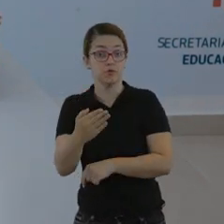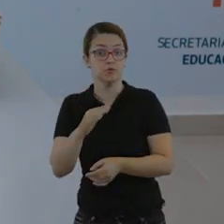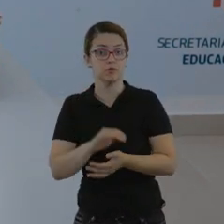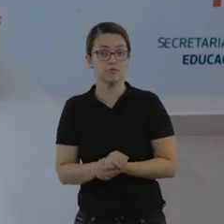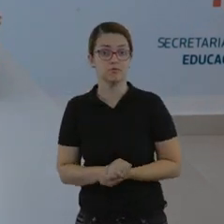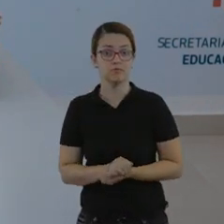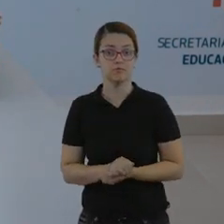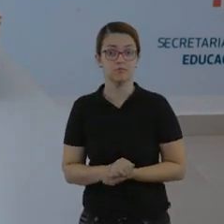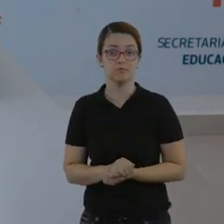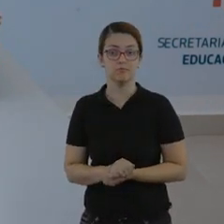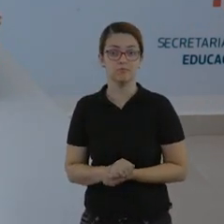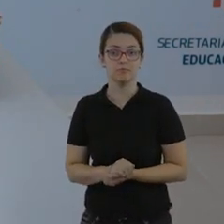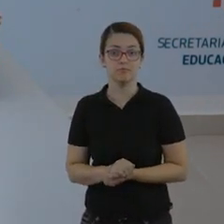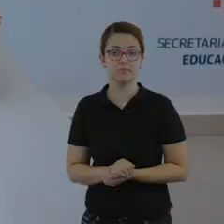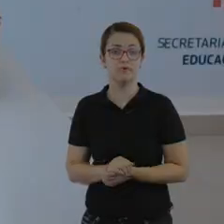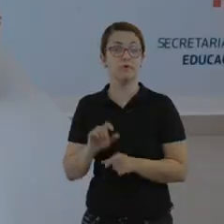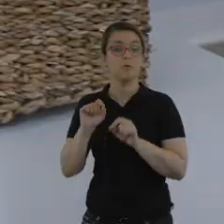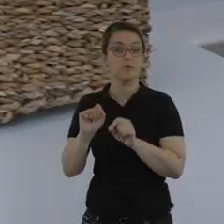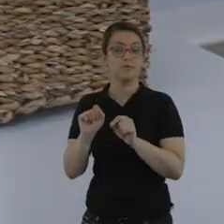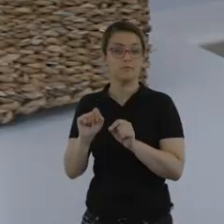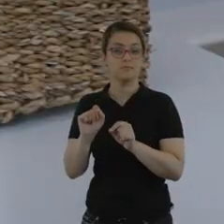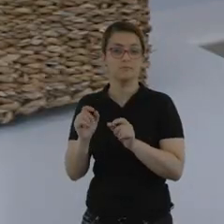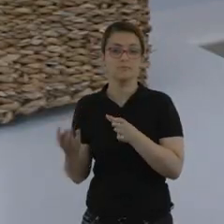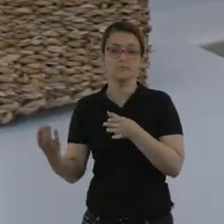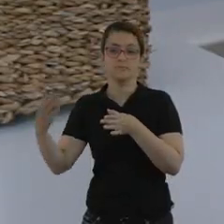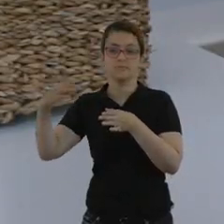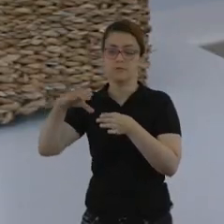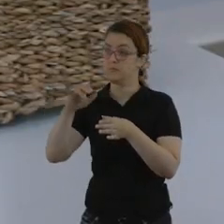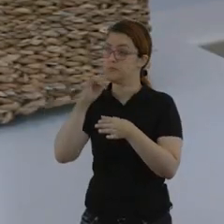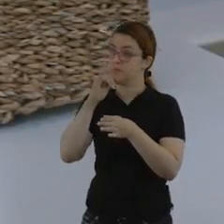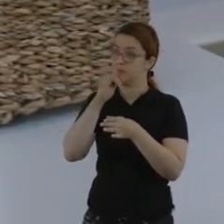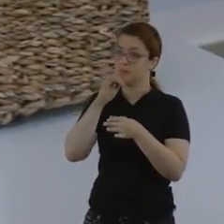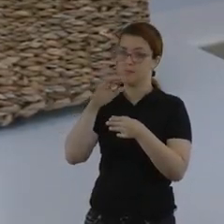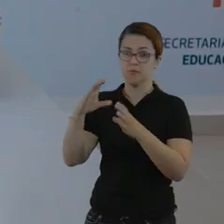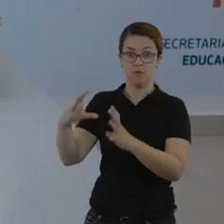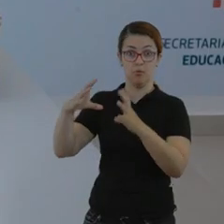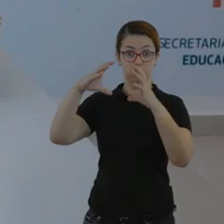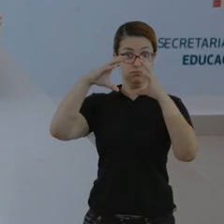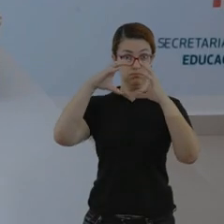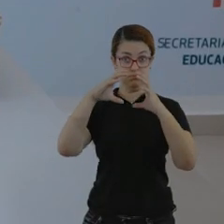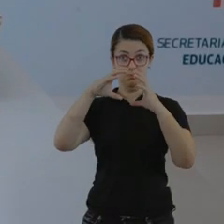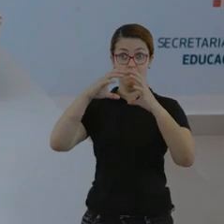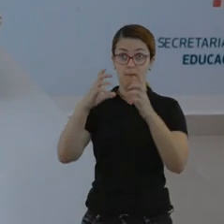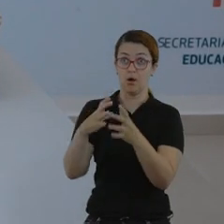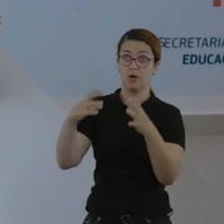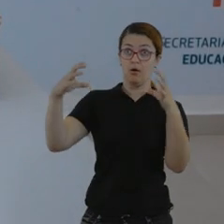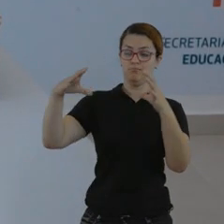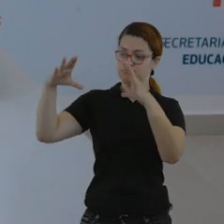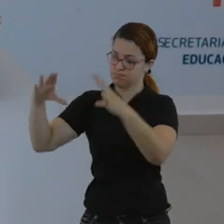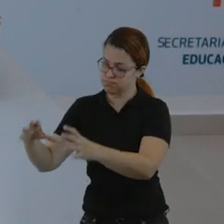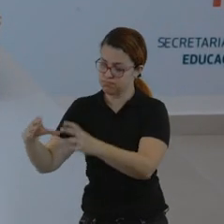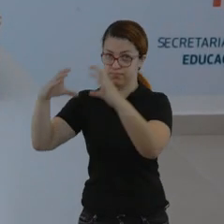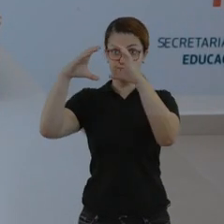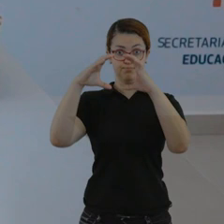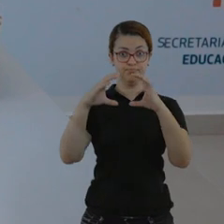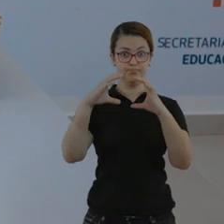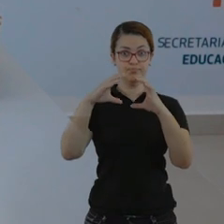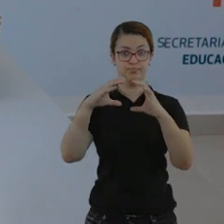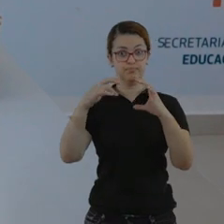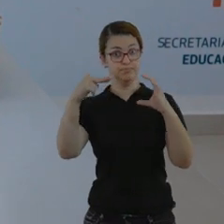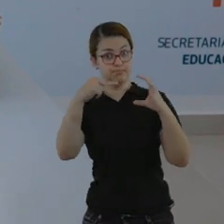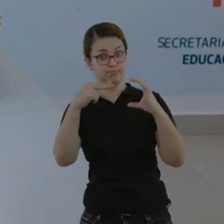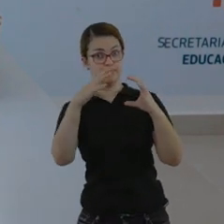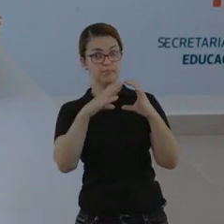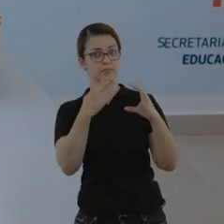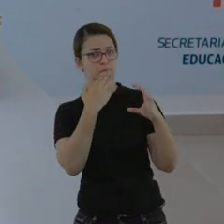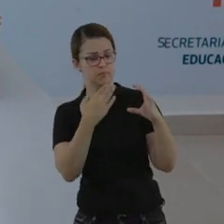em algum momento, você vai pegar a maior que tem ali. Então ele vai escolher a grandona e vai tirar da cestinha. Em outro momento,